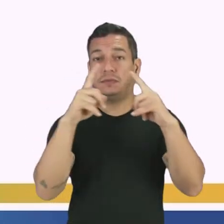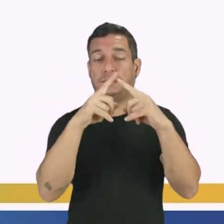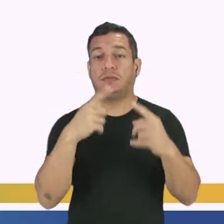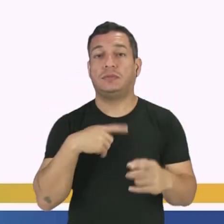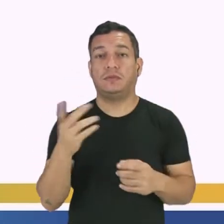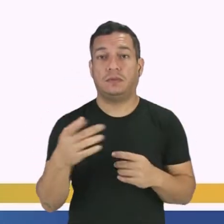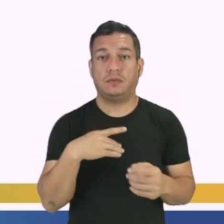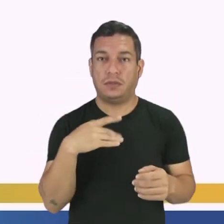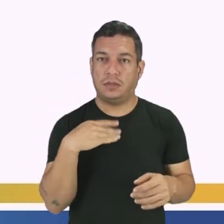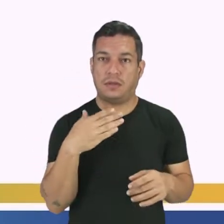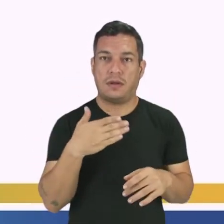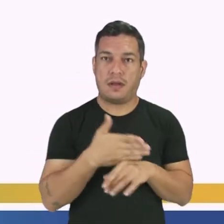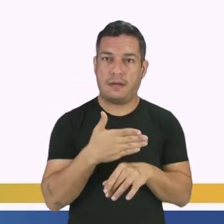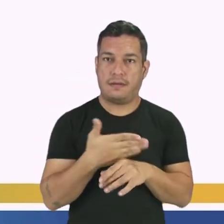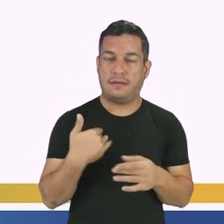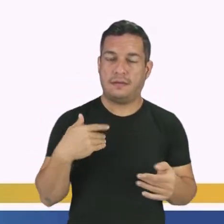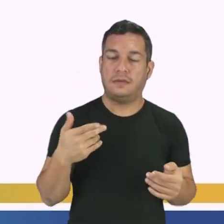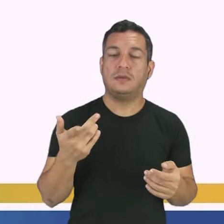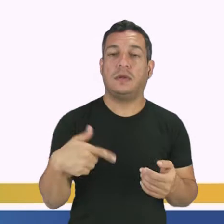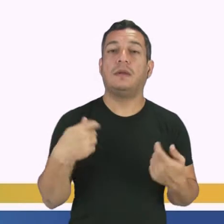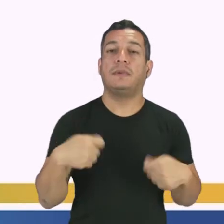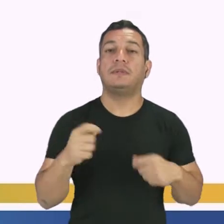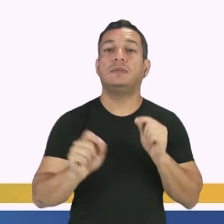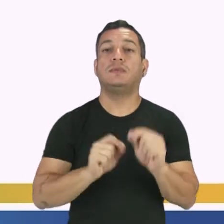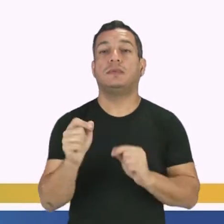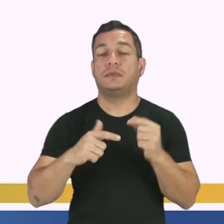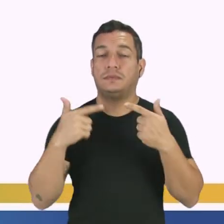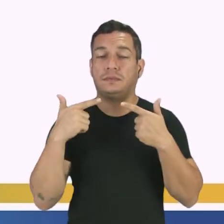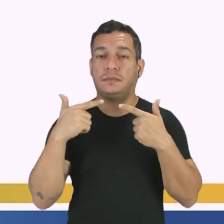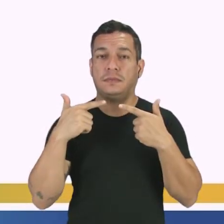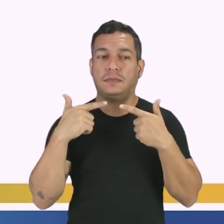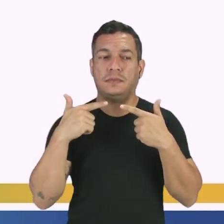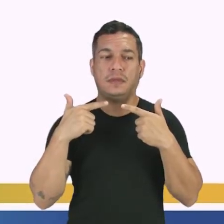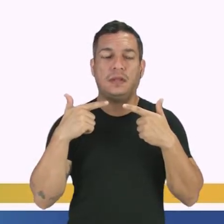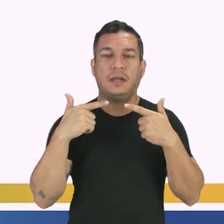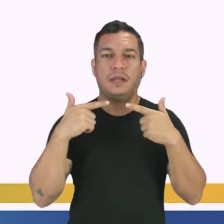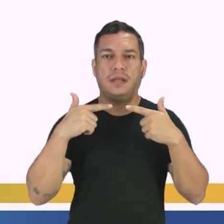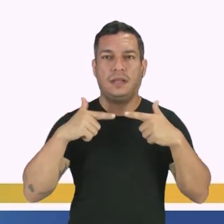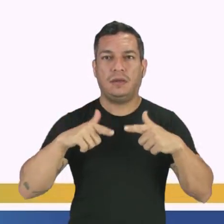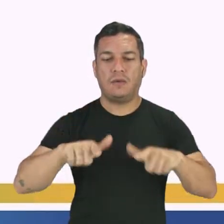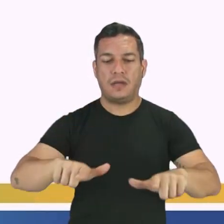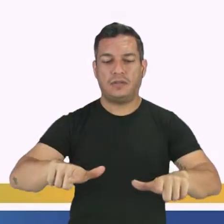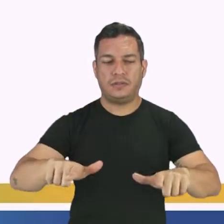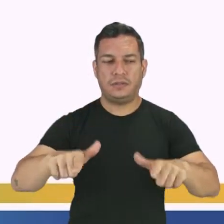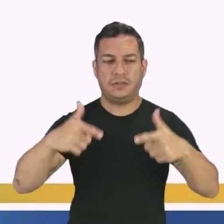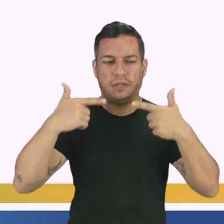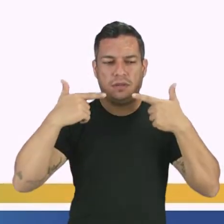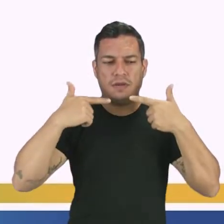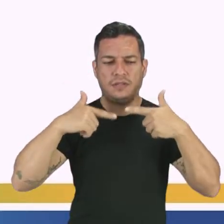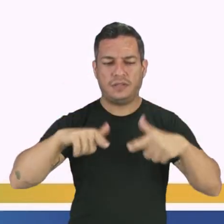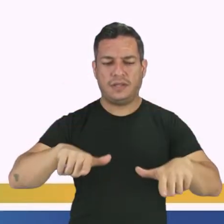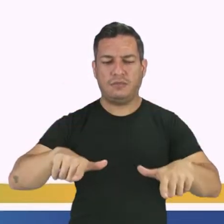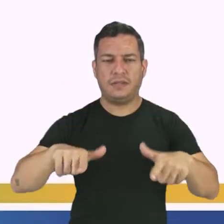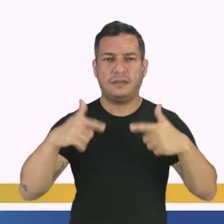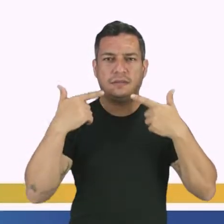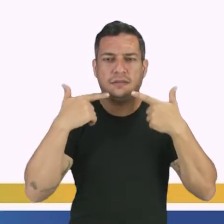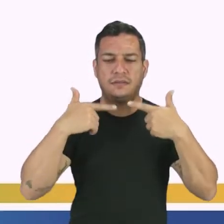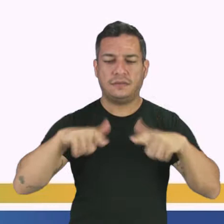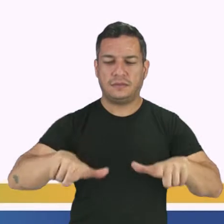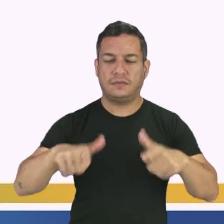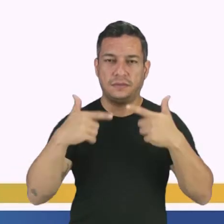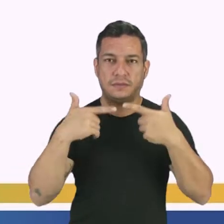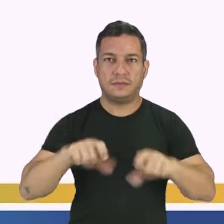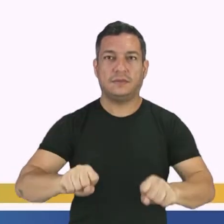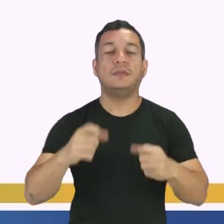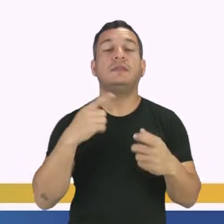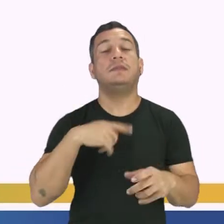até nós, é necessário que a linguagem seja transformada, modificada para que todo mundo